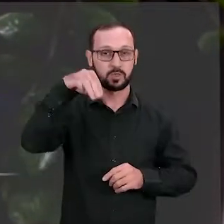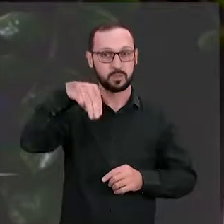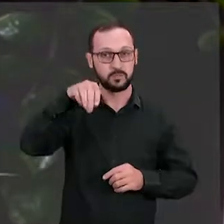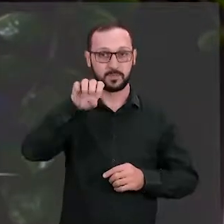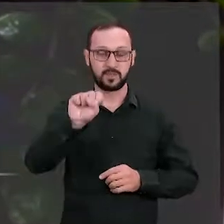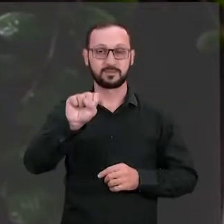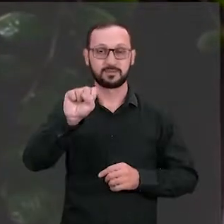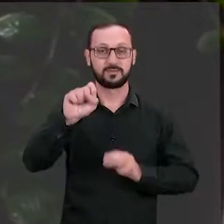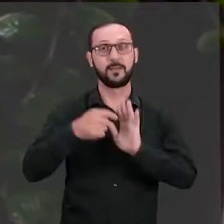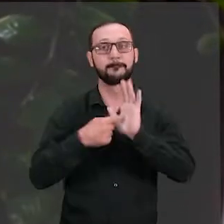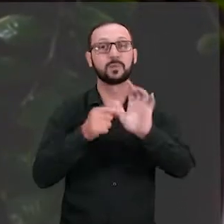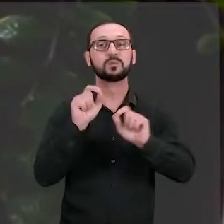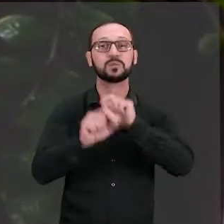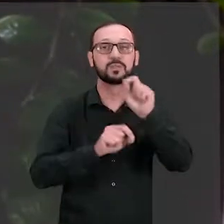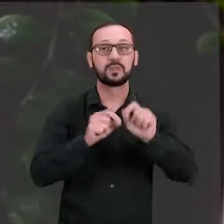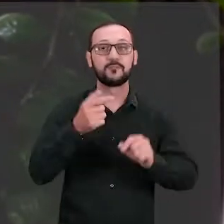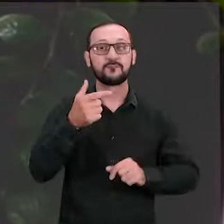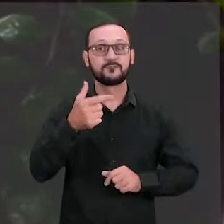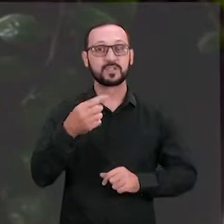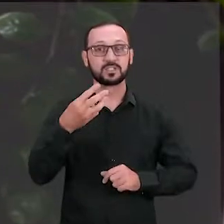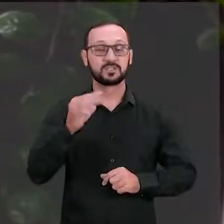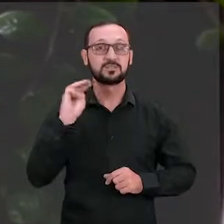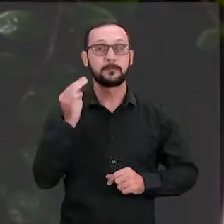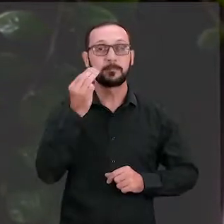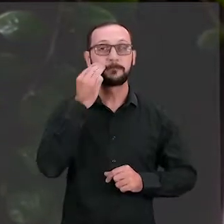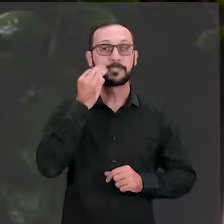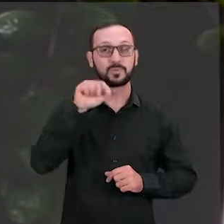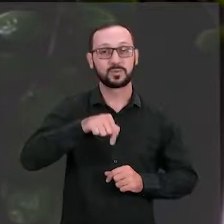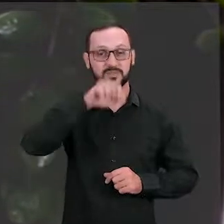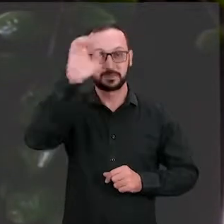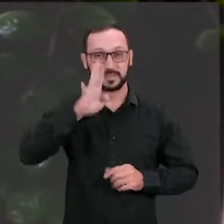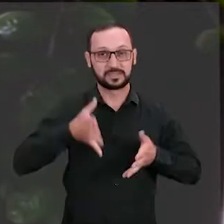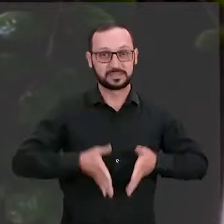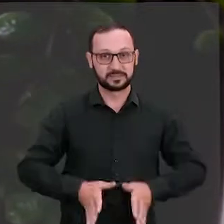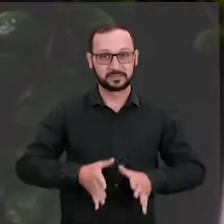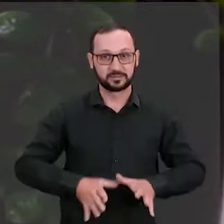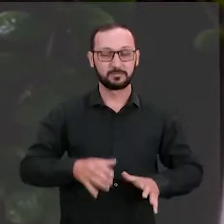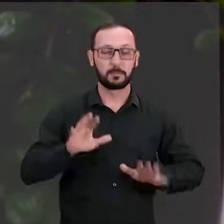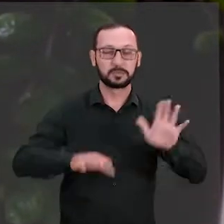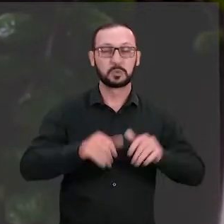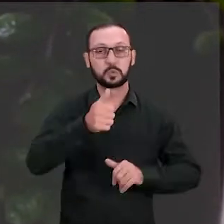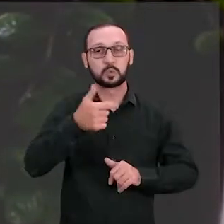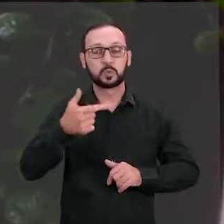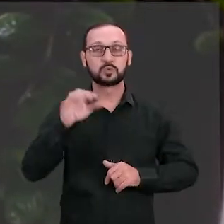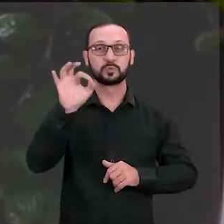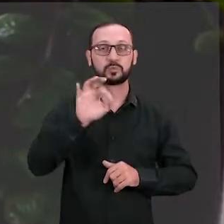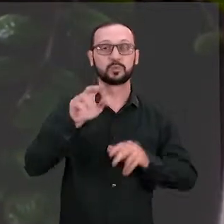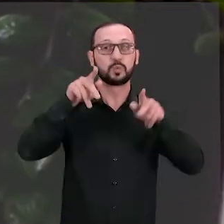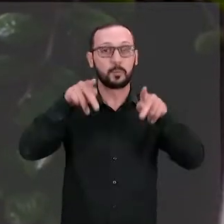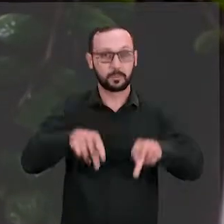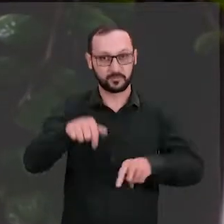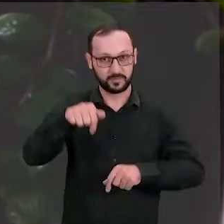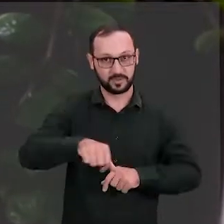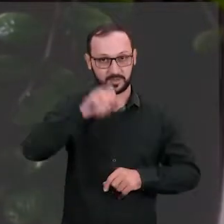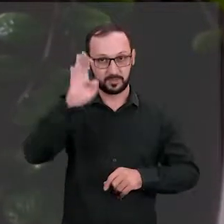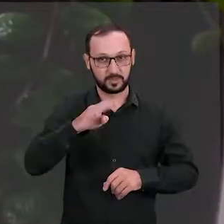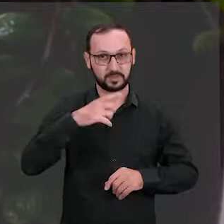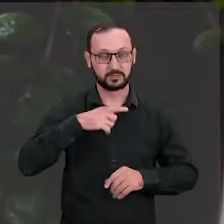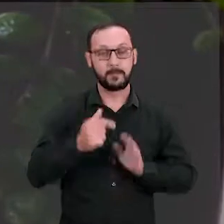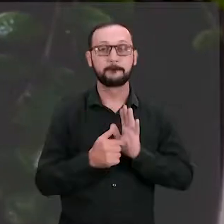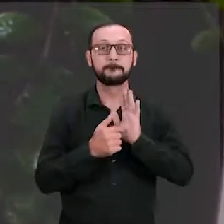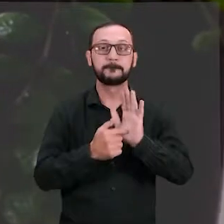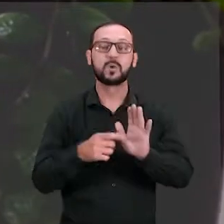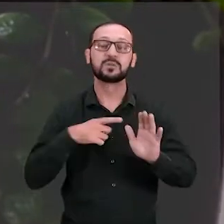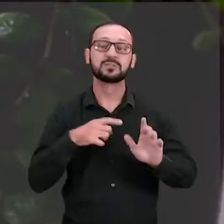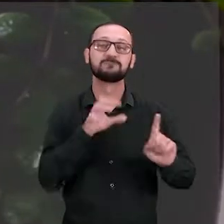de Saúde mostram que 23 milhões de brasileiros, ou seja, 12% da população, apresentam